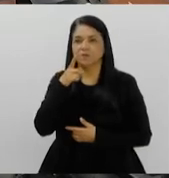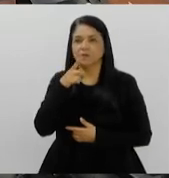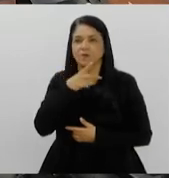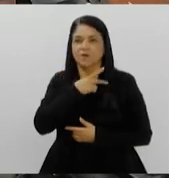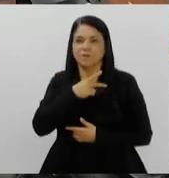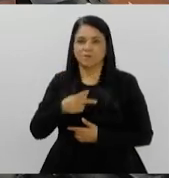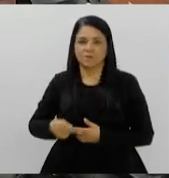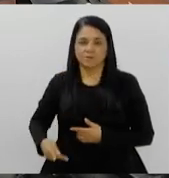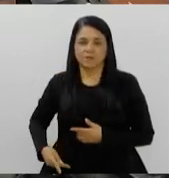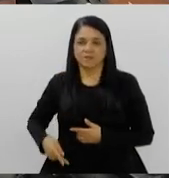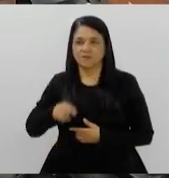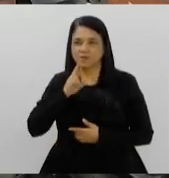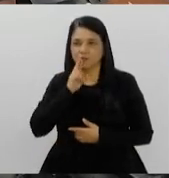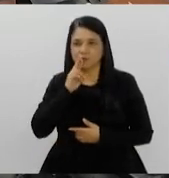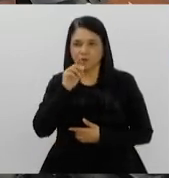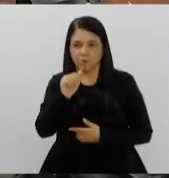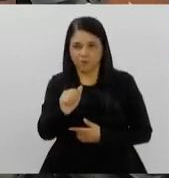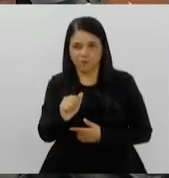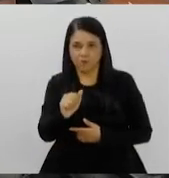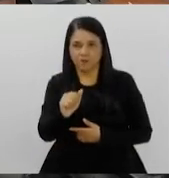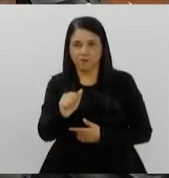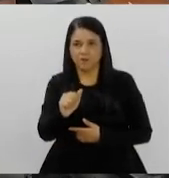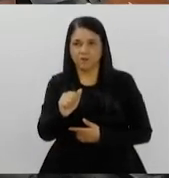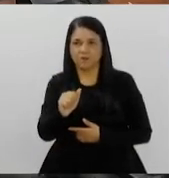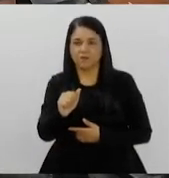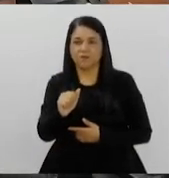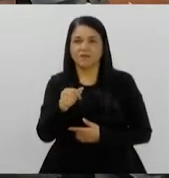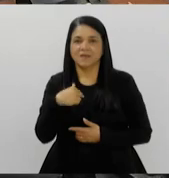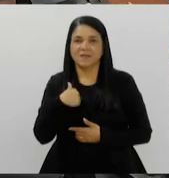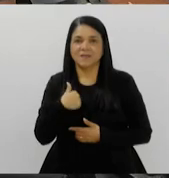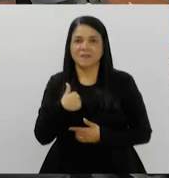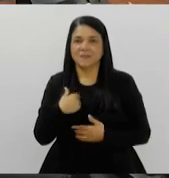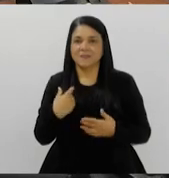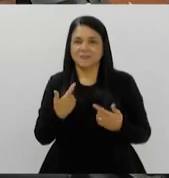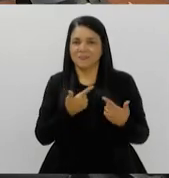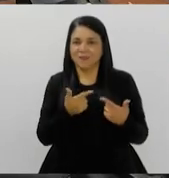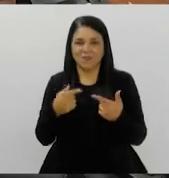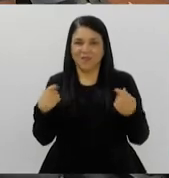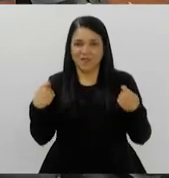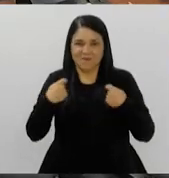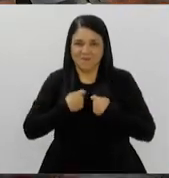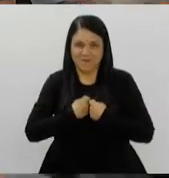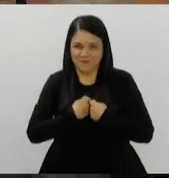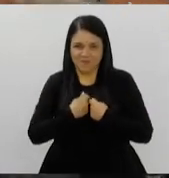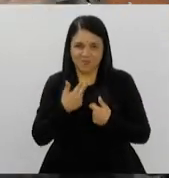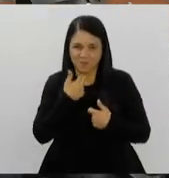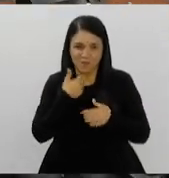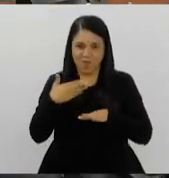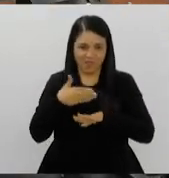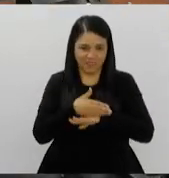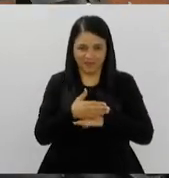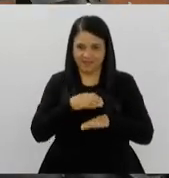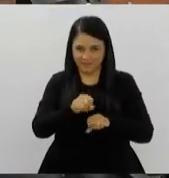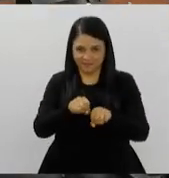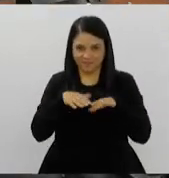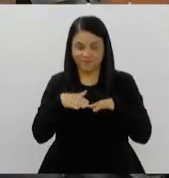presidente precisa estar sem os trajes devidos. Senhor presidente, parecer é